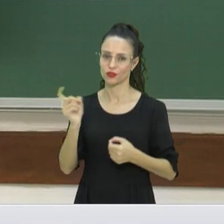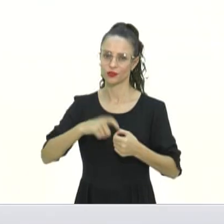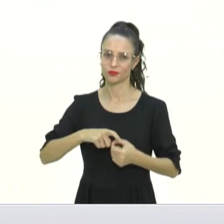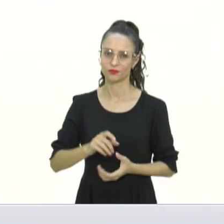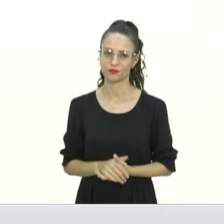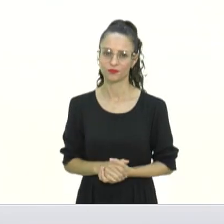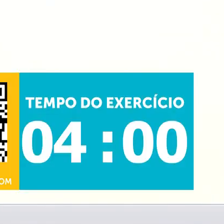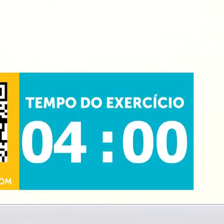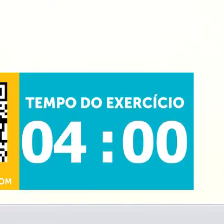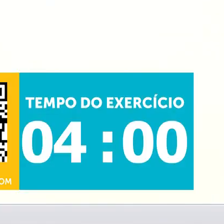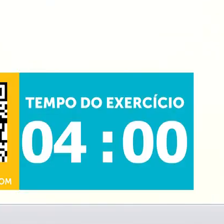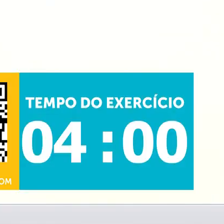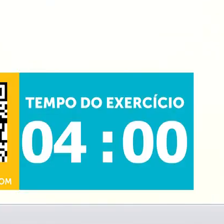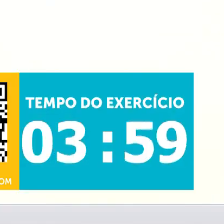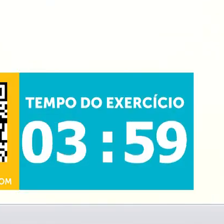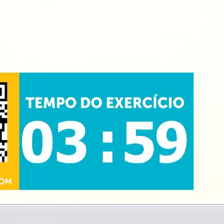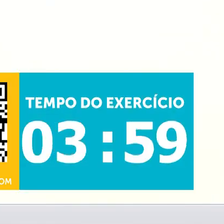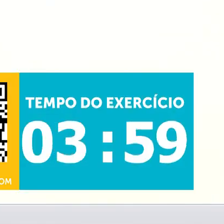voltamos.